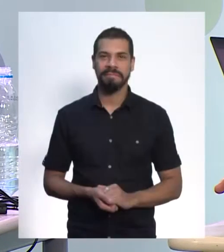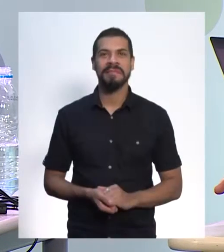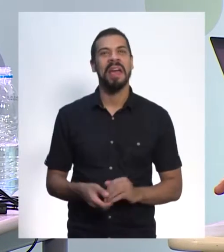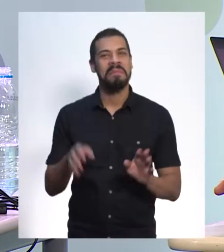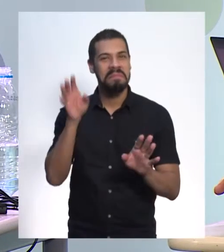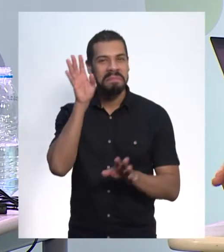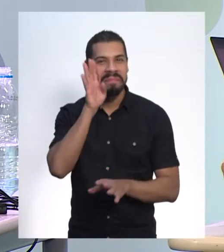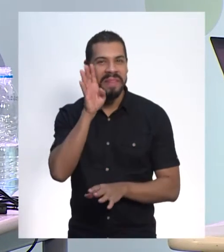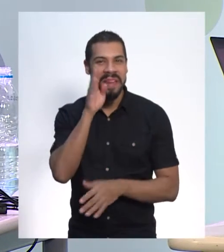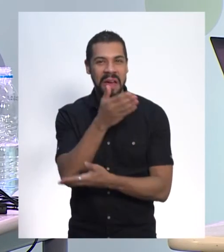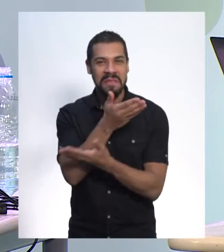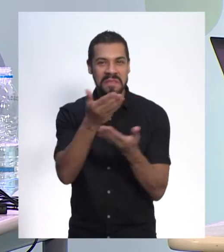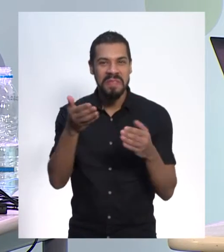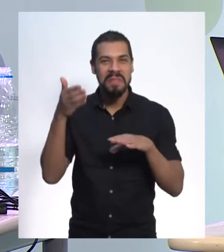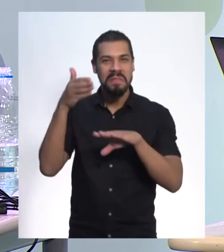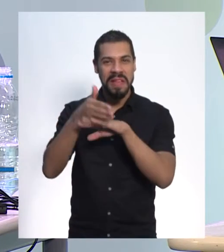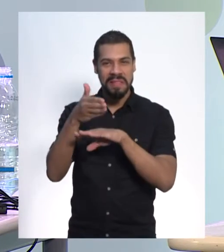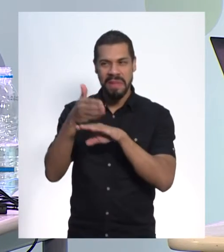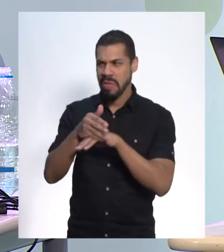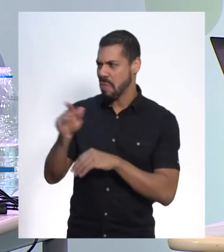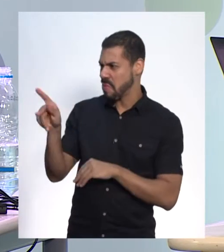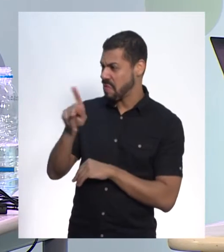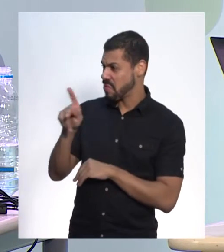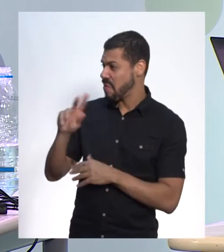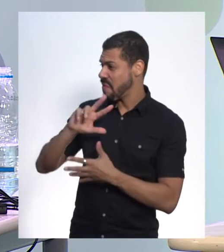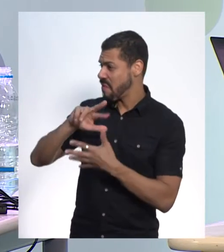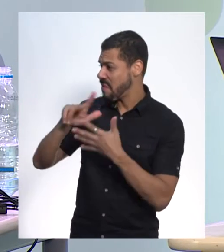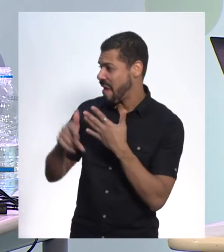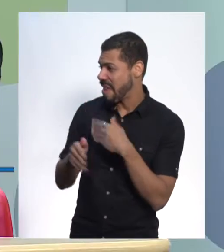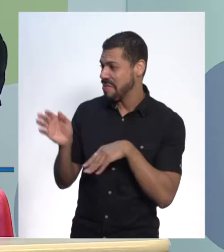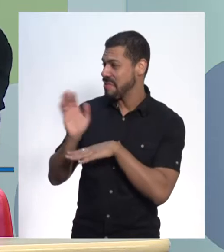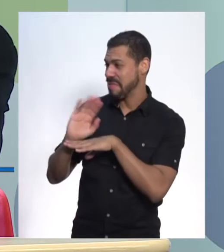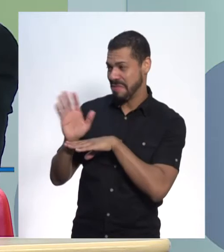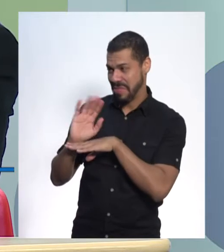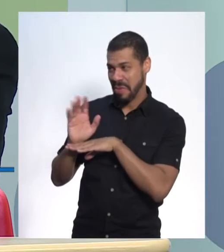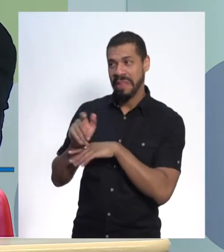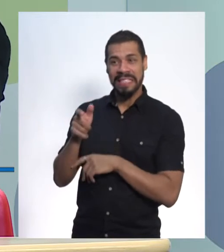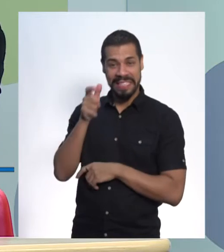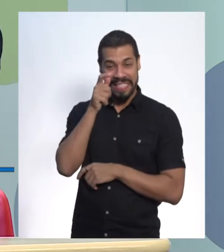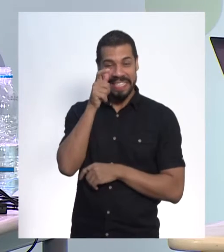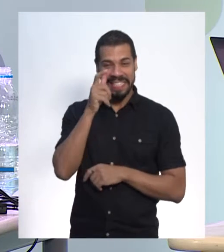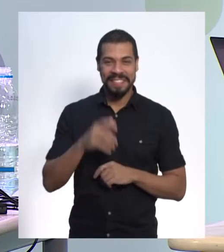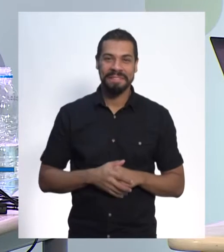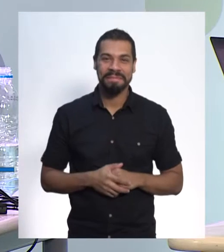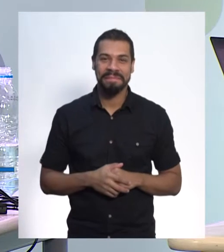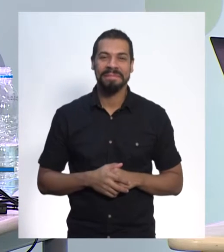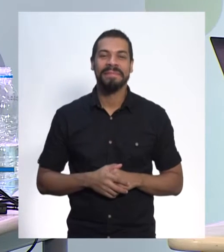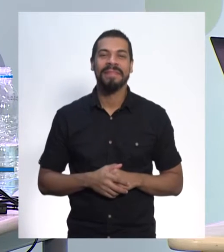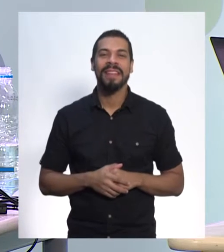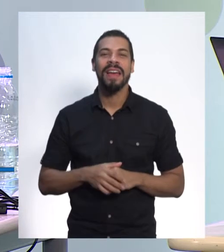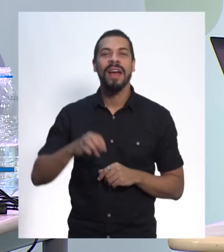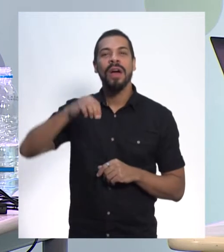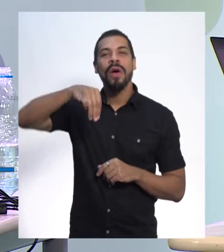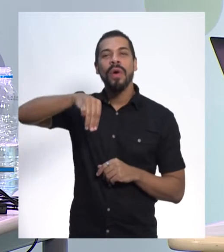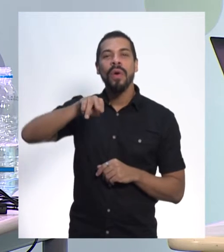Legal, pessoal. Olha, professor, vários filmes interessantes. Moama,